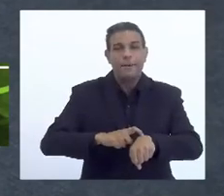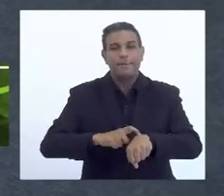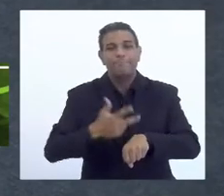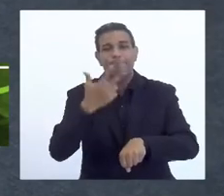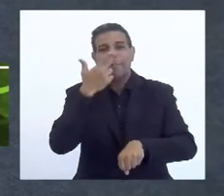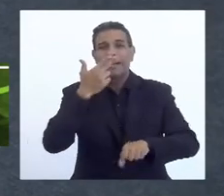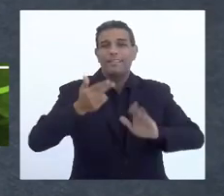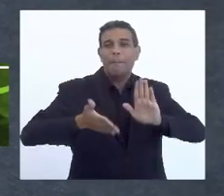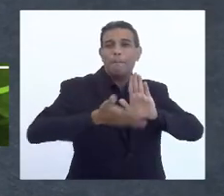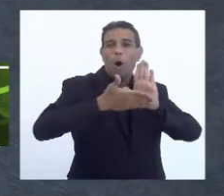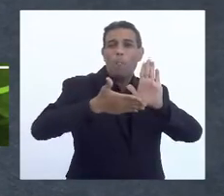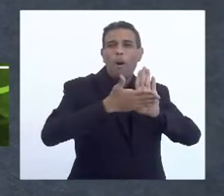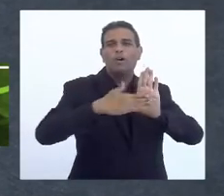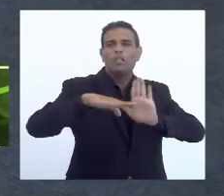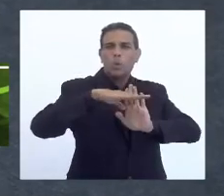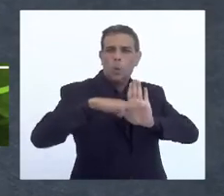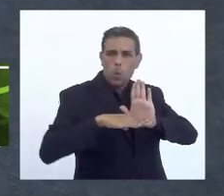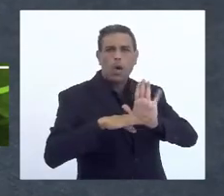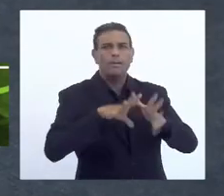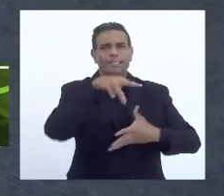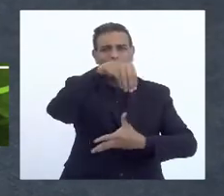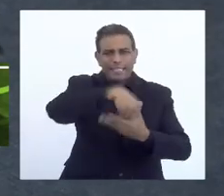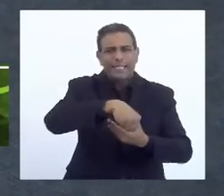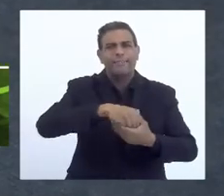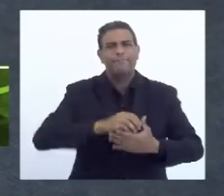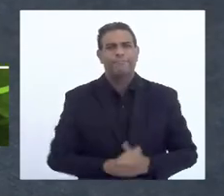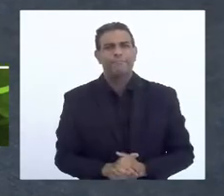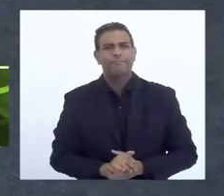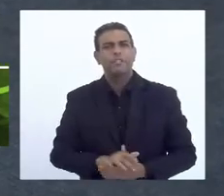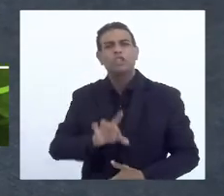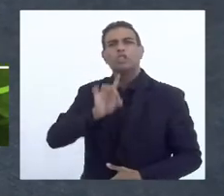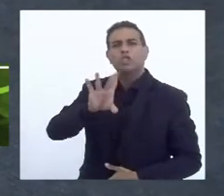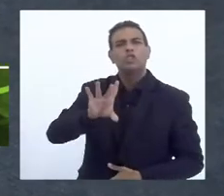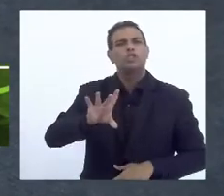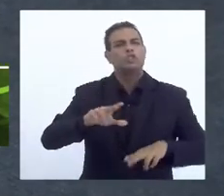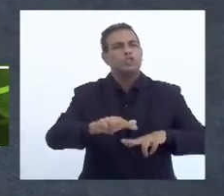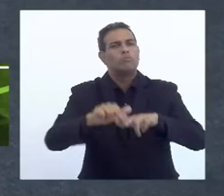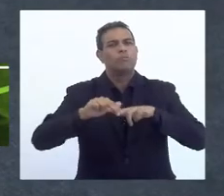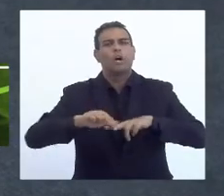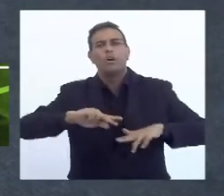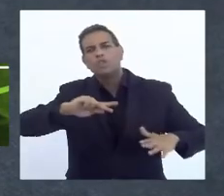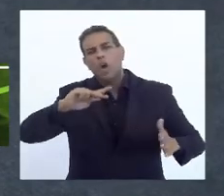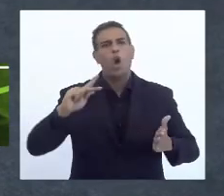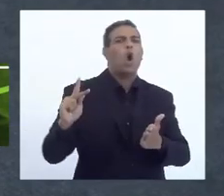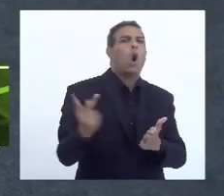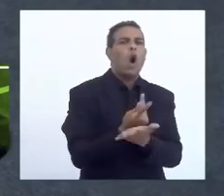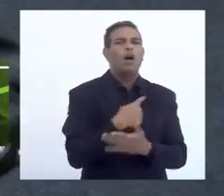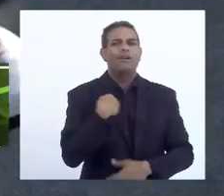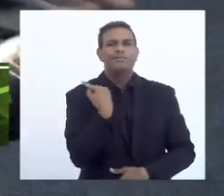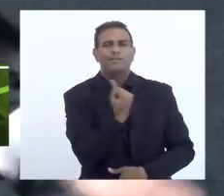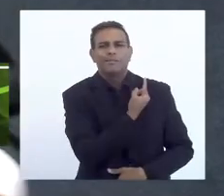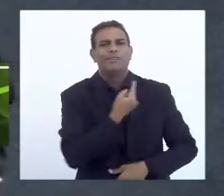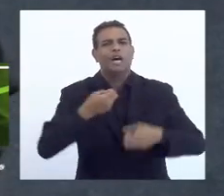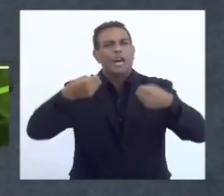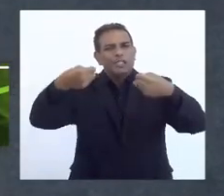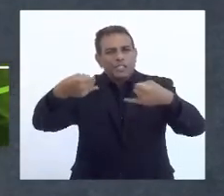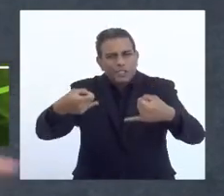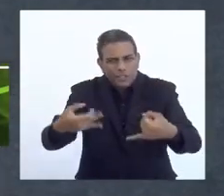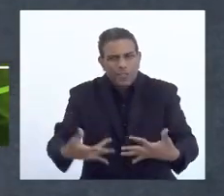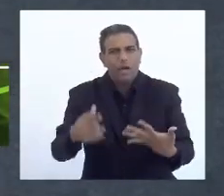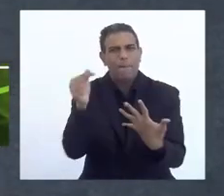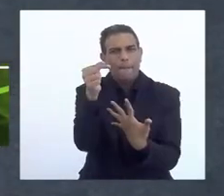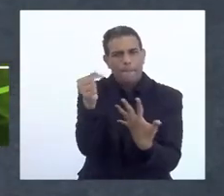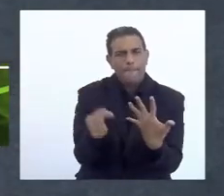algumas proposições. E faço essas proposições não só em decorrência de tudo aquilo que foi dito por todas